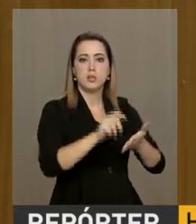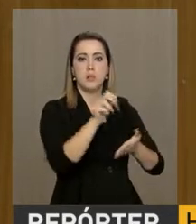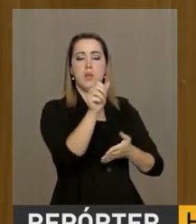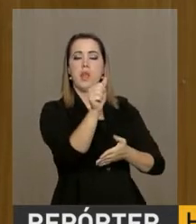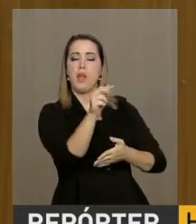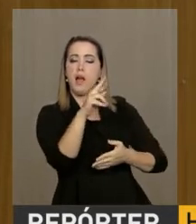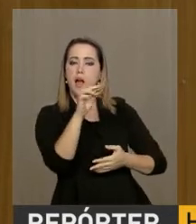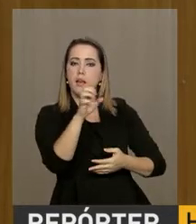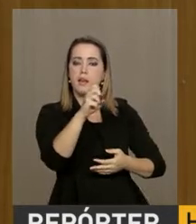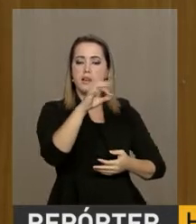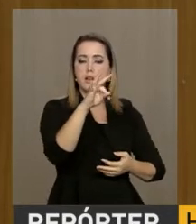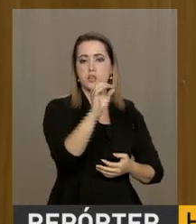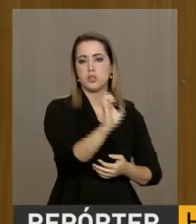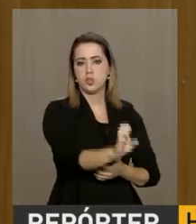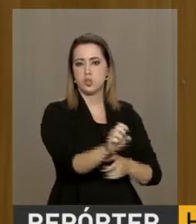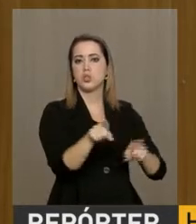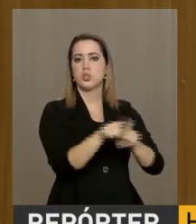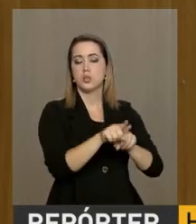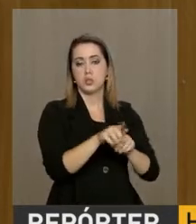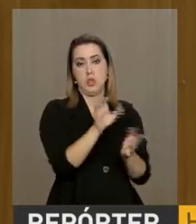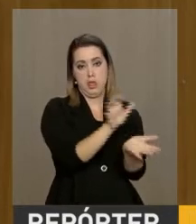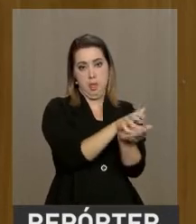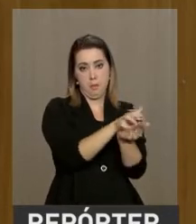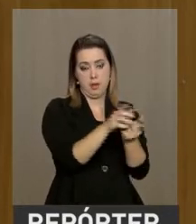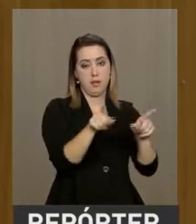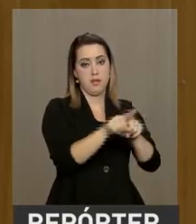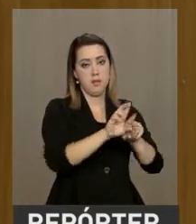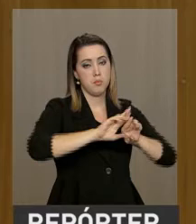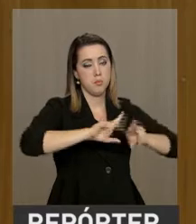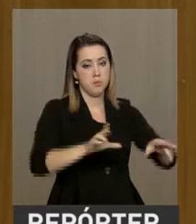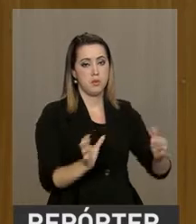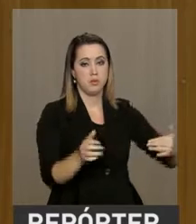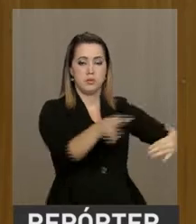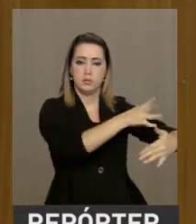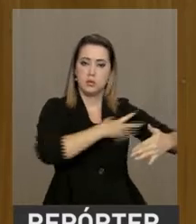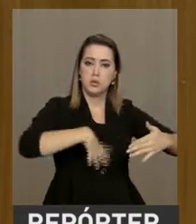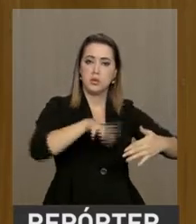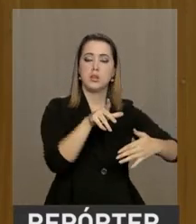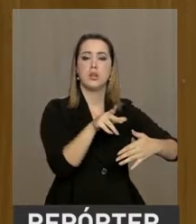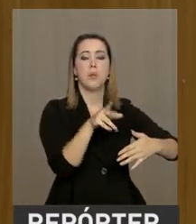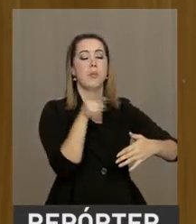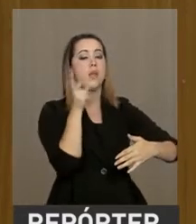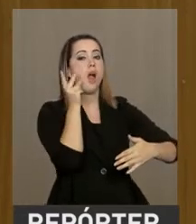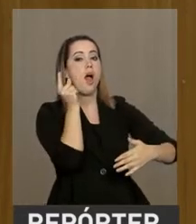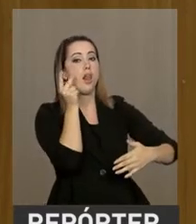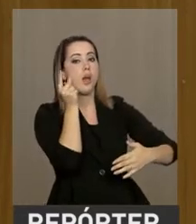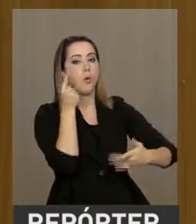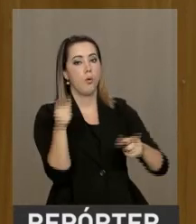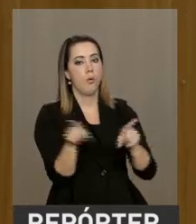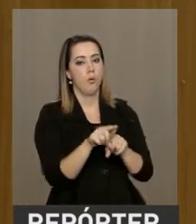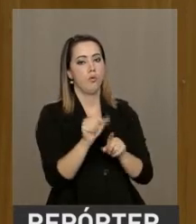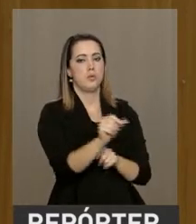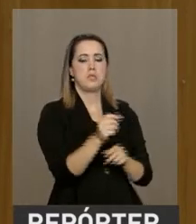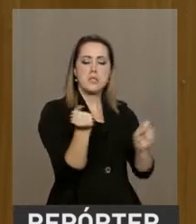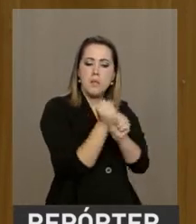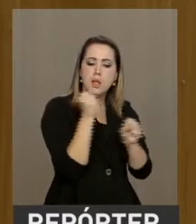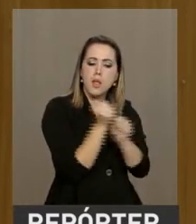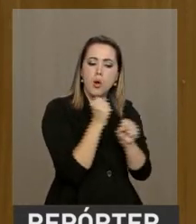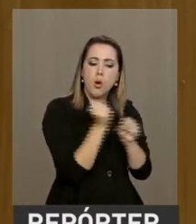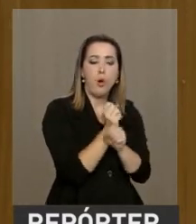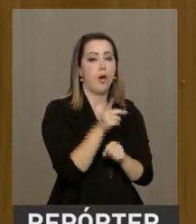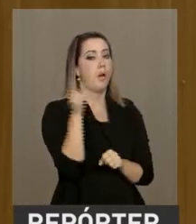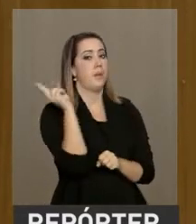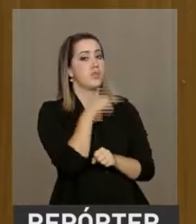e o cinturão a yup há também o canal do sertão alagoano além disso obras emergenciais que